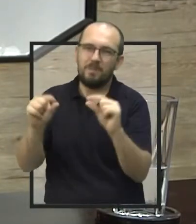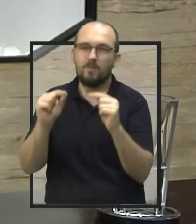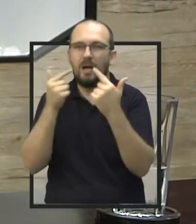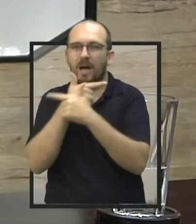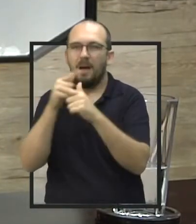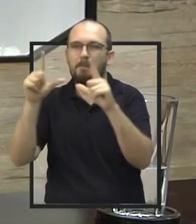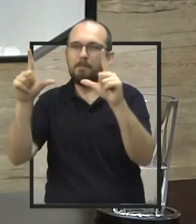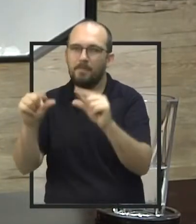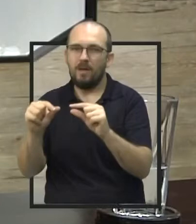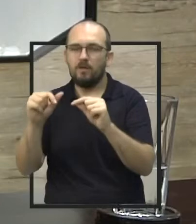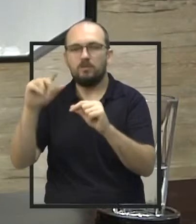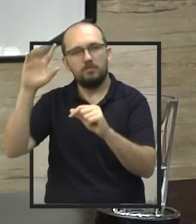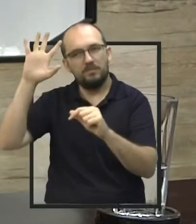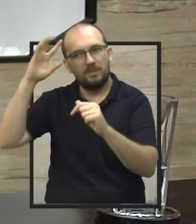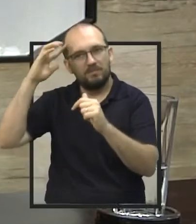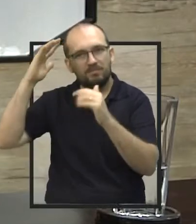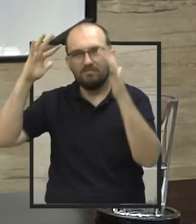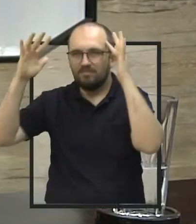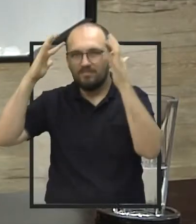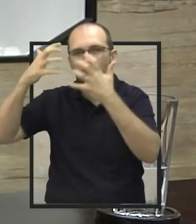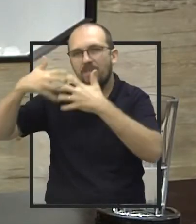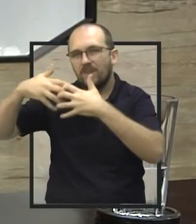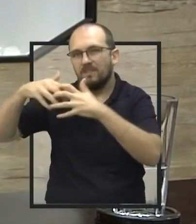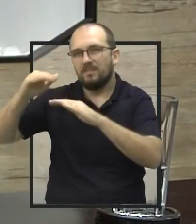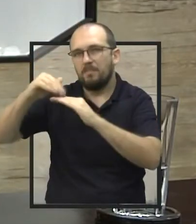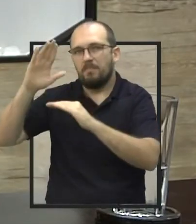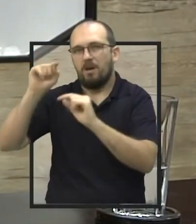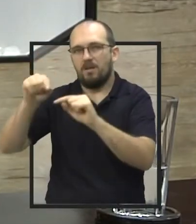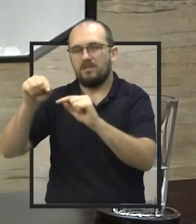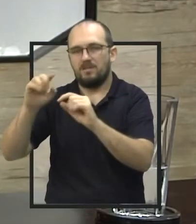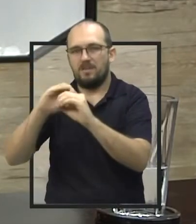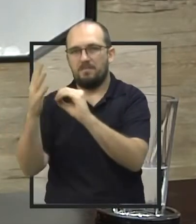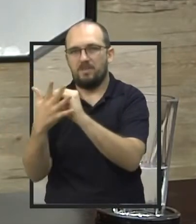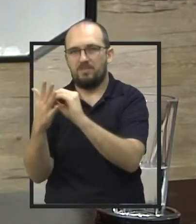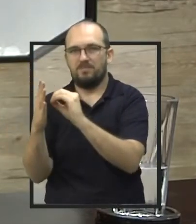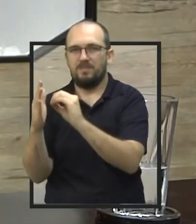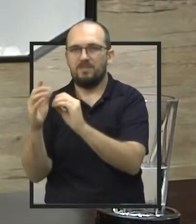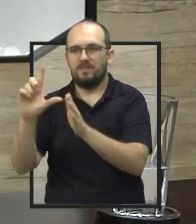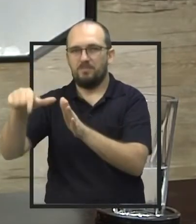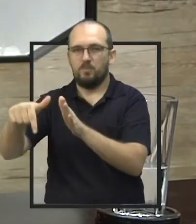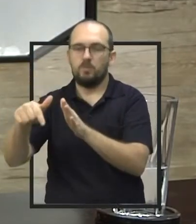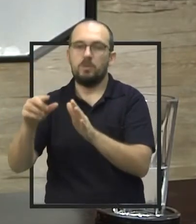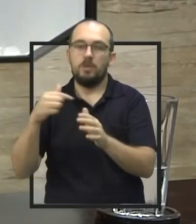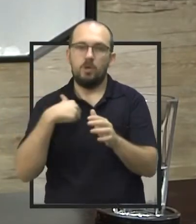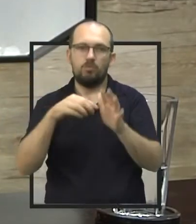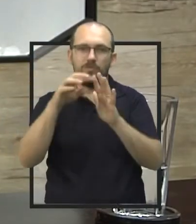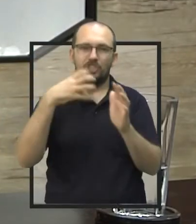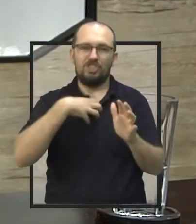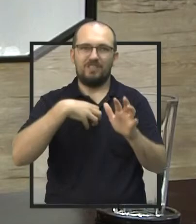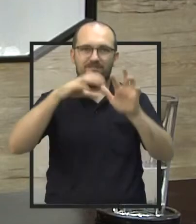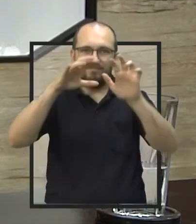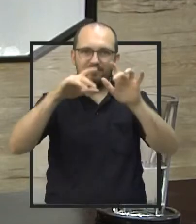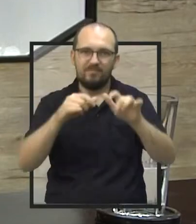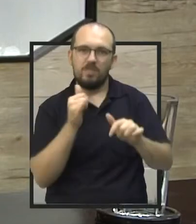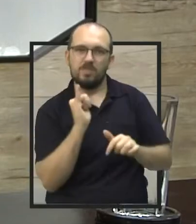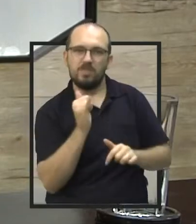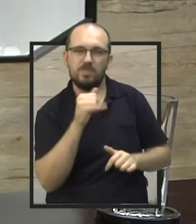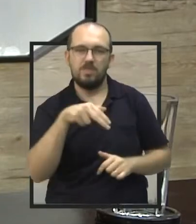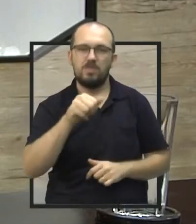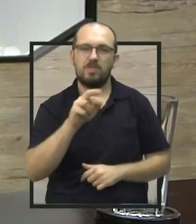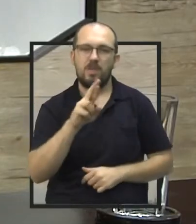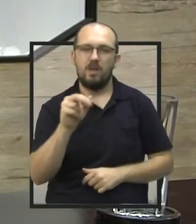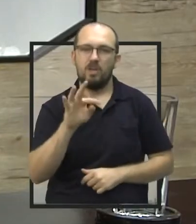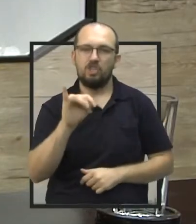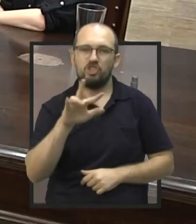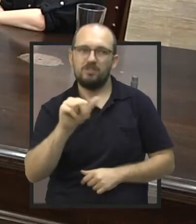como profissional mesmo, como técnica da escrita. E durante todo esse tempo eu percebi esse amadurecimento. Além de eu ter ficado